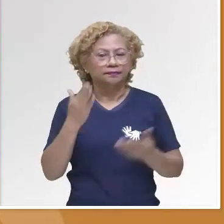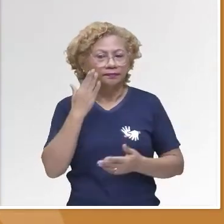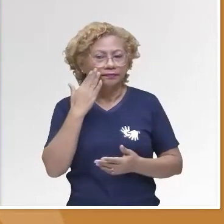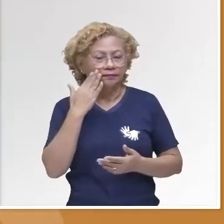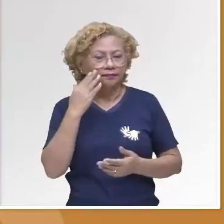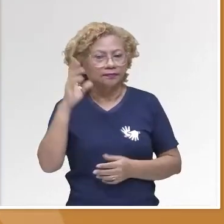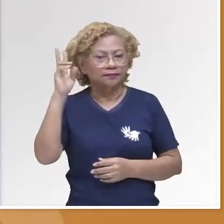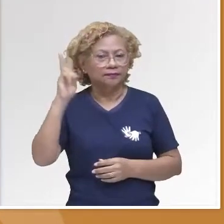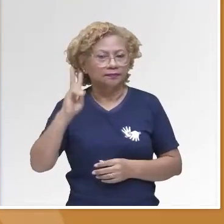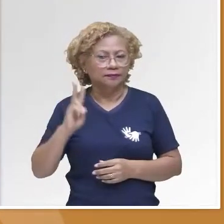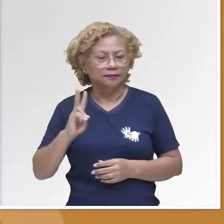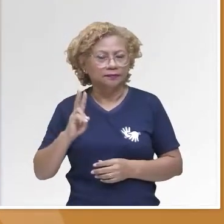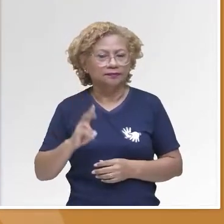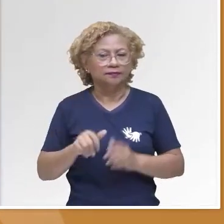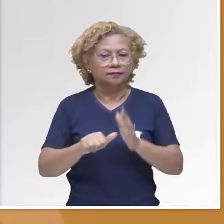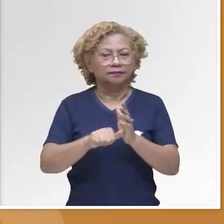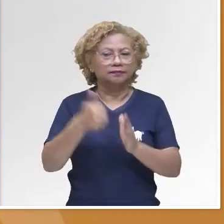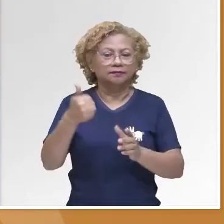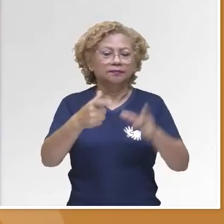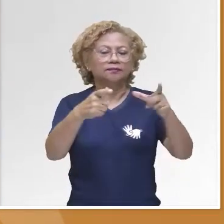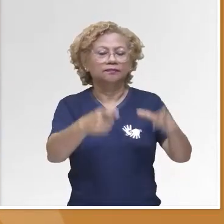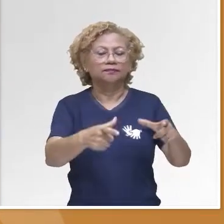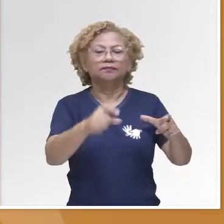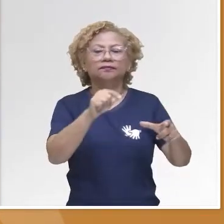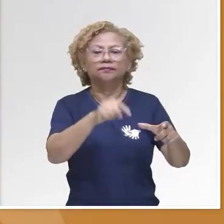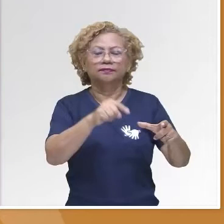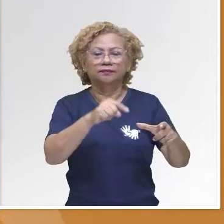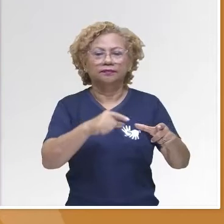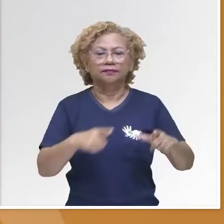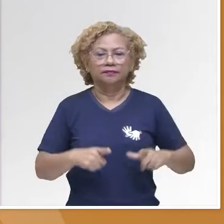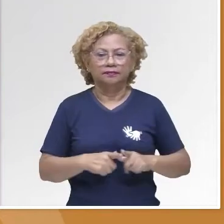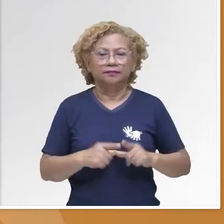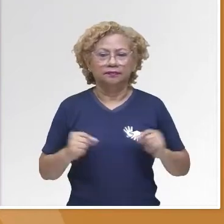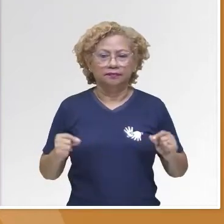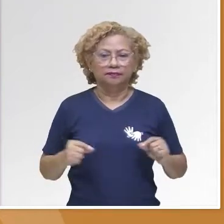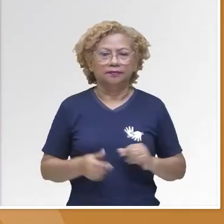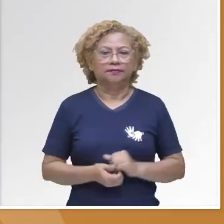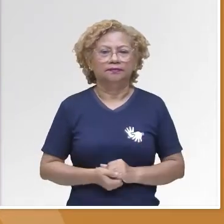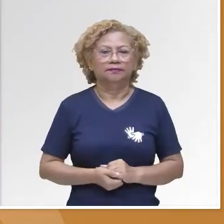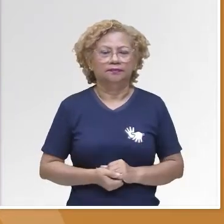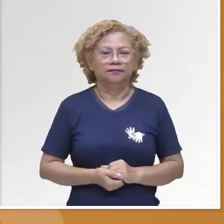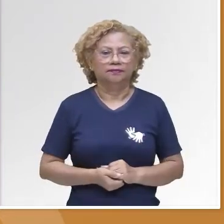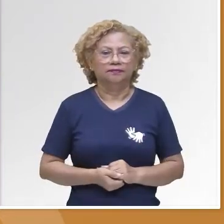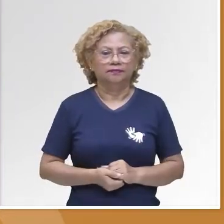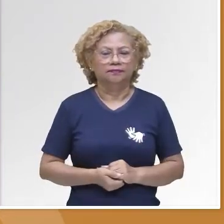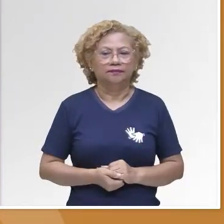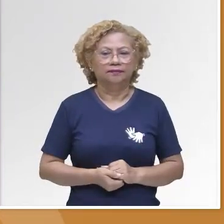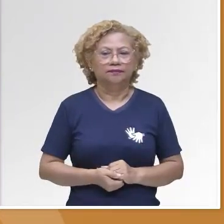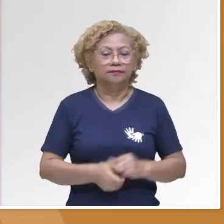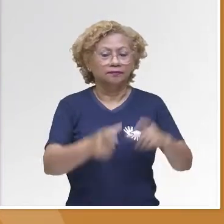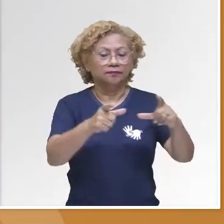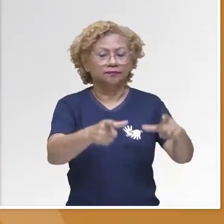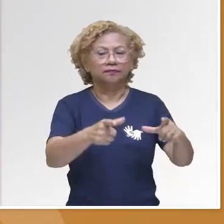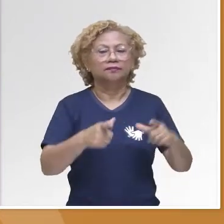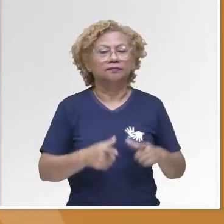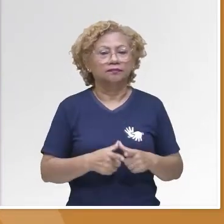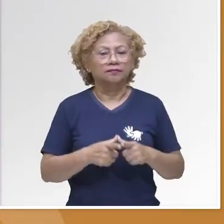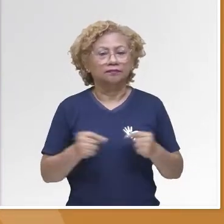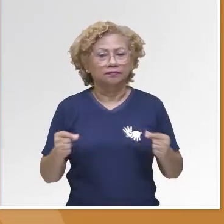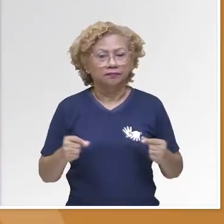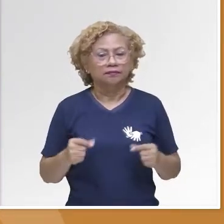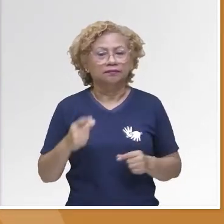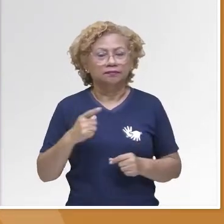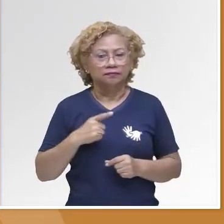a localização do território japonês. Tá? Então, o Japão ele vai ser ali um